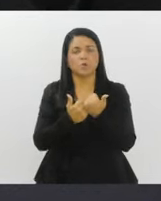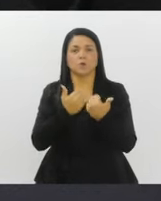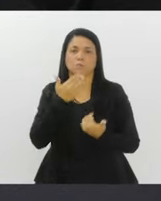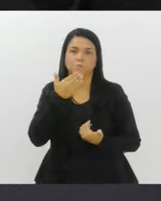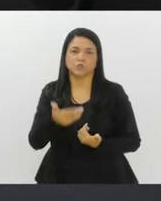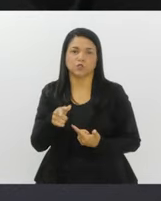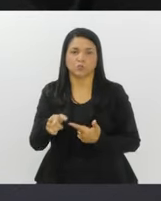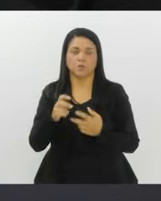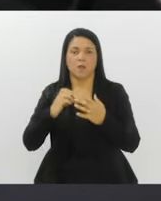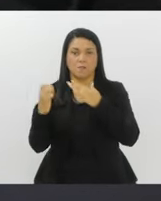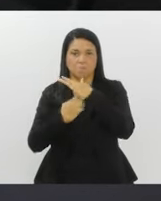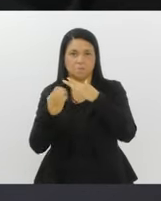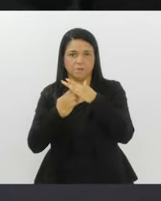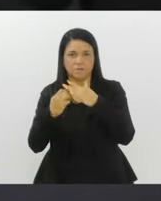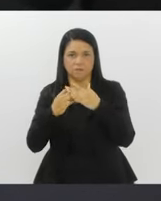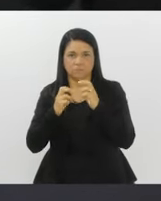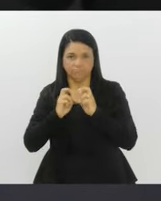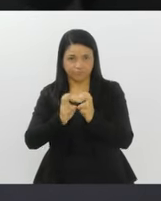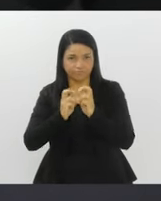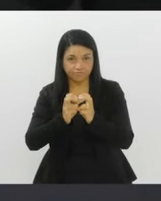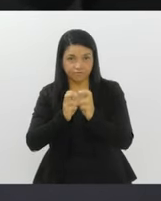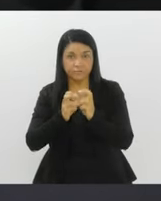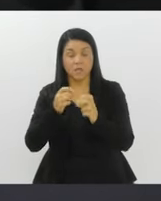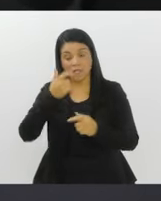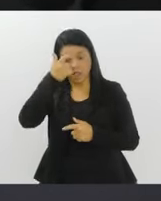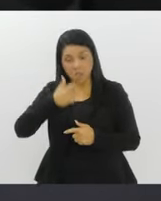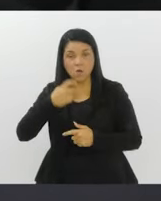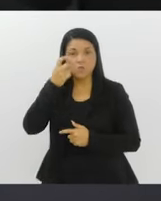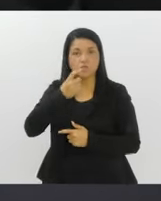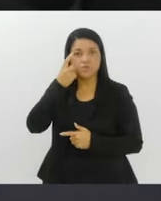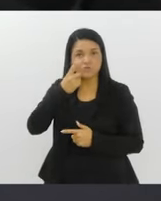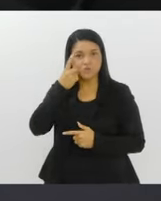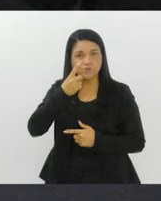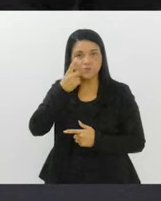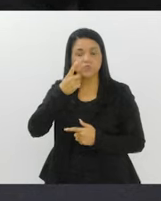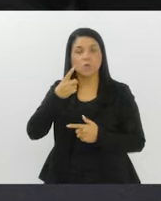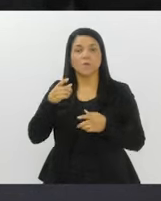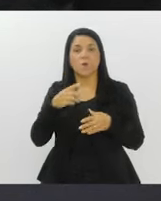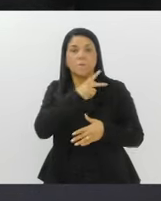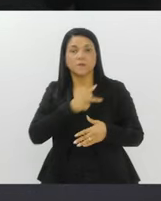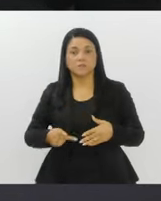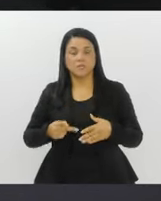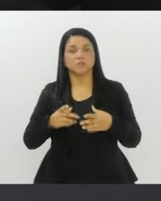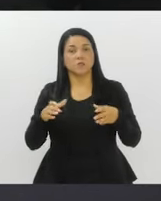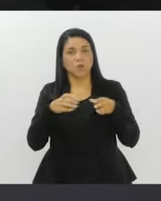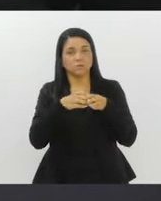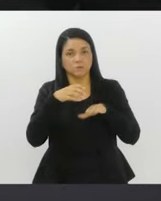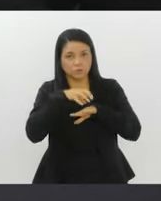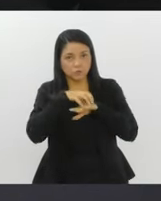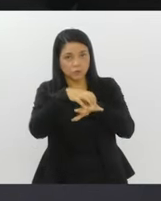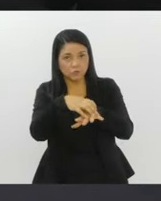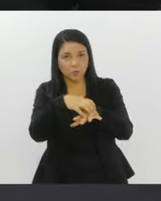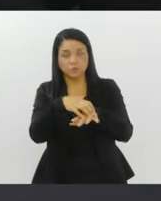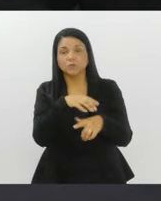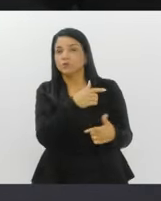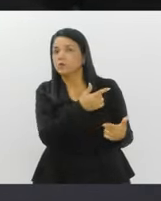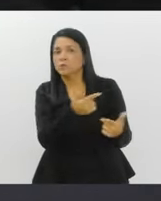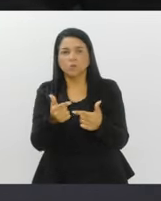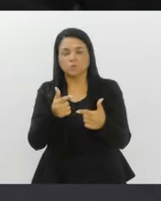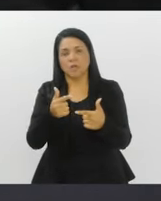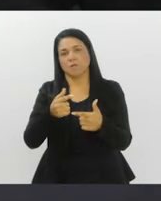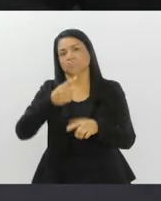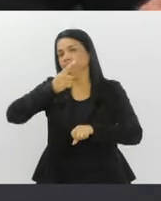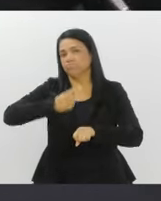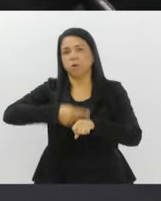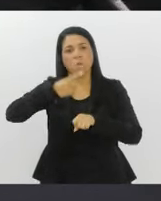eles, para mim, a meu juízo, como parlamentar, como presidente da Comissão de Transporte, não tem legitimidade